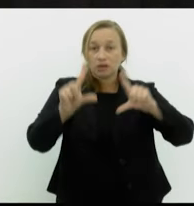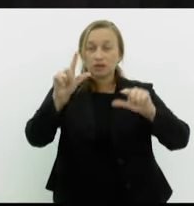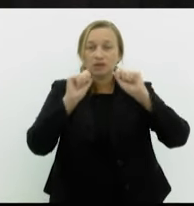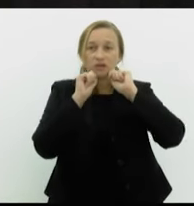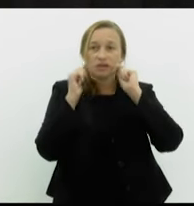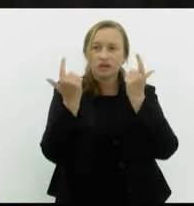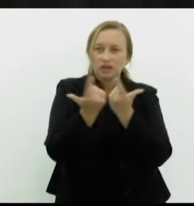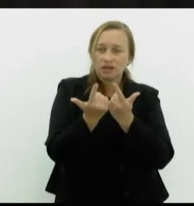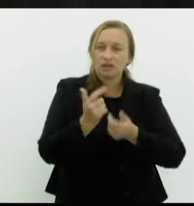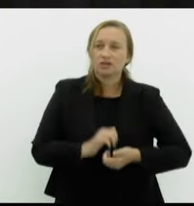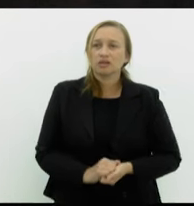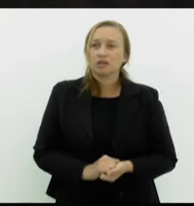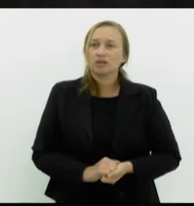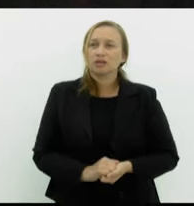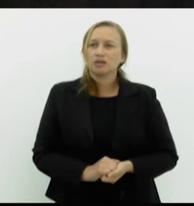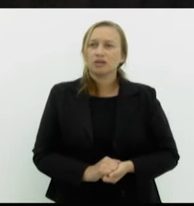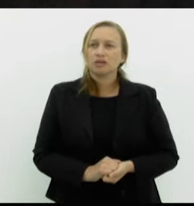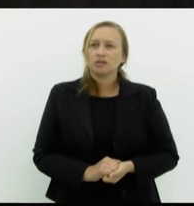Alerge.